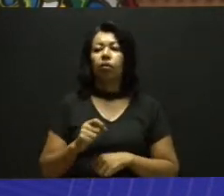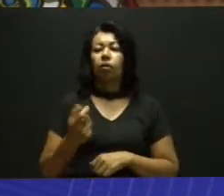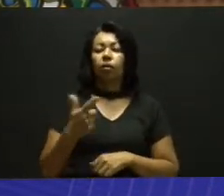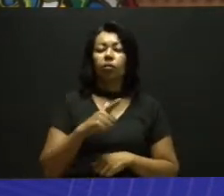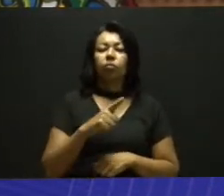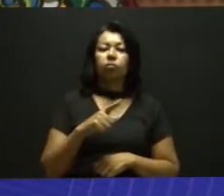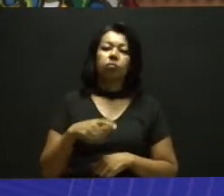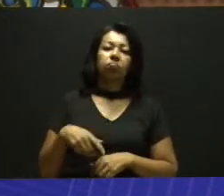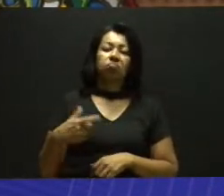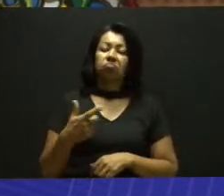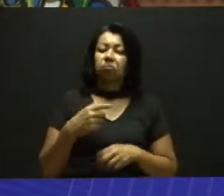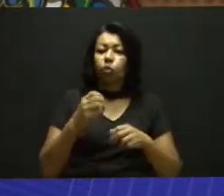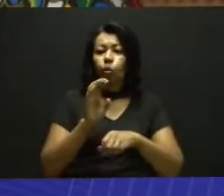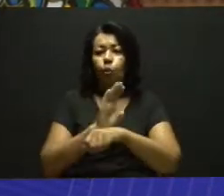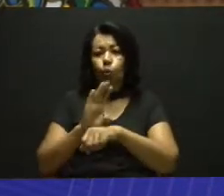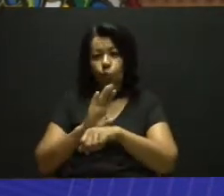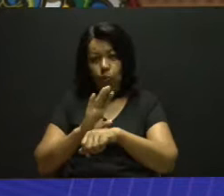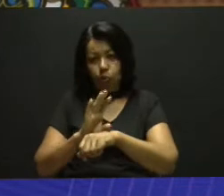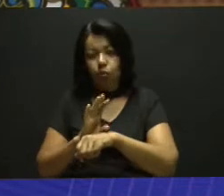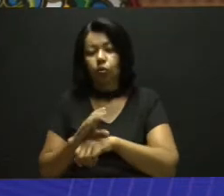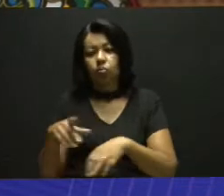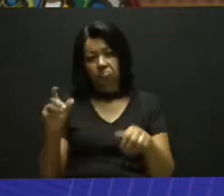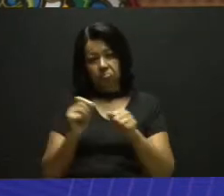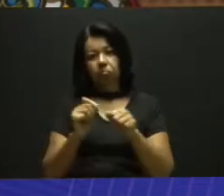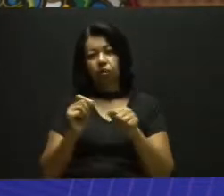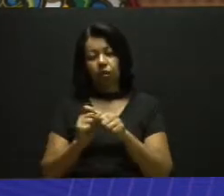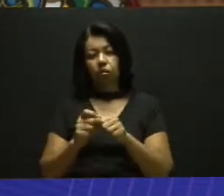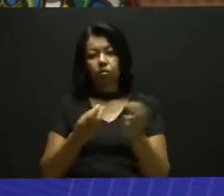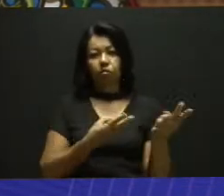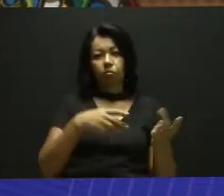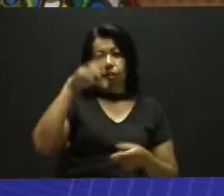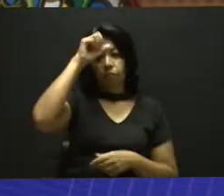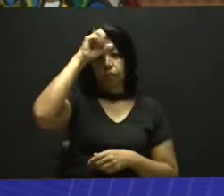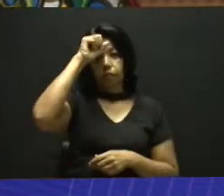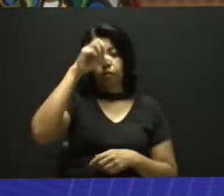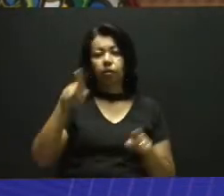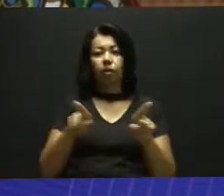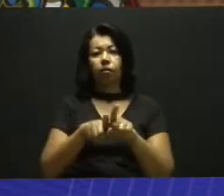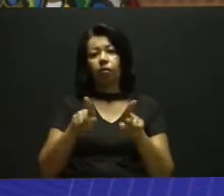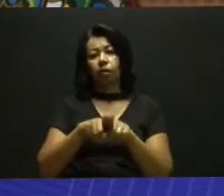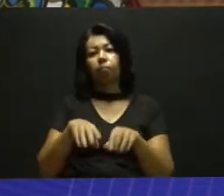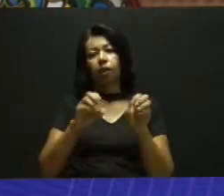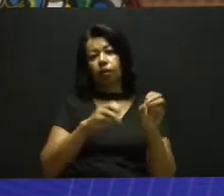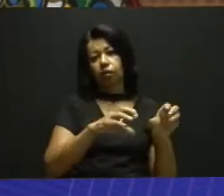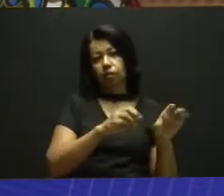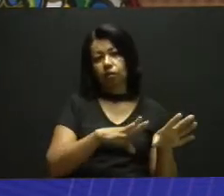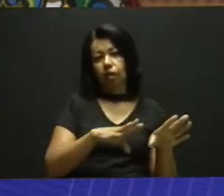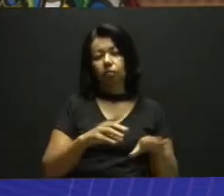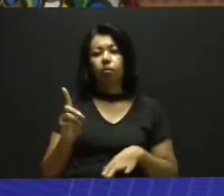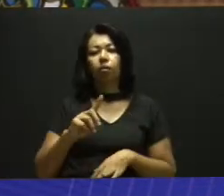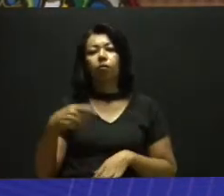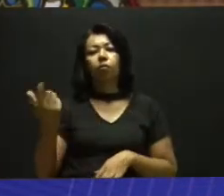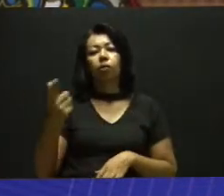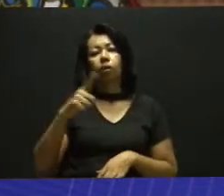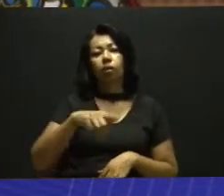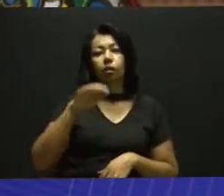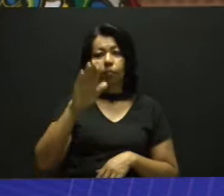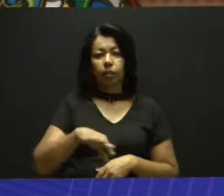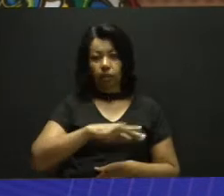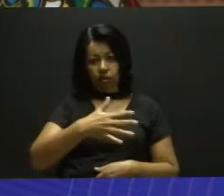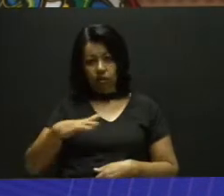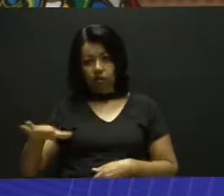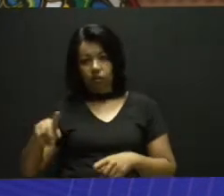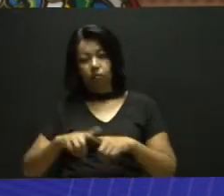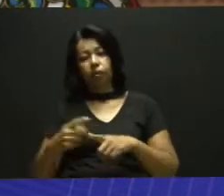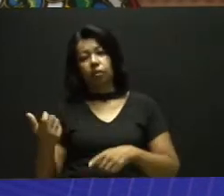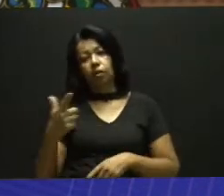custos cursos tanto como aprendizado quanto como lecionadas não só na região da baixada santista mais